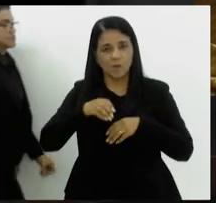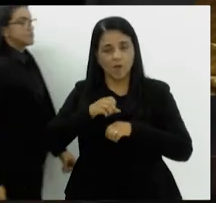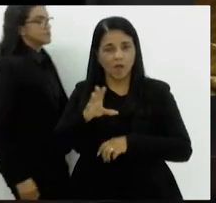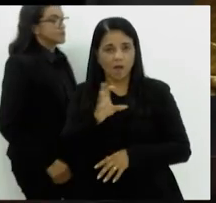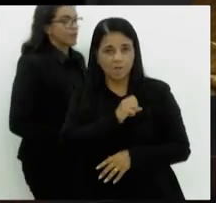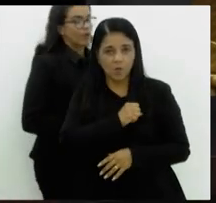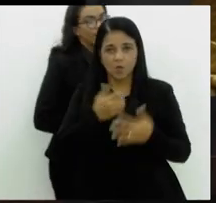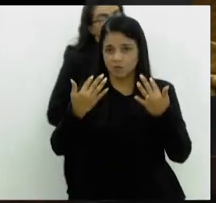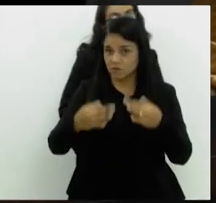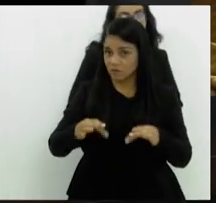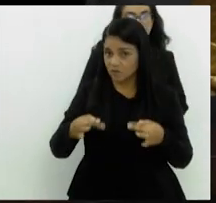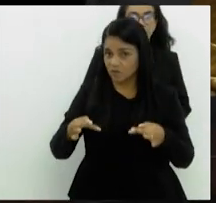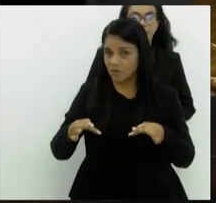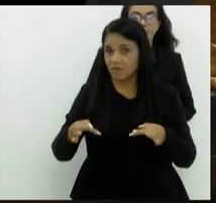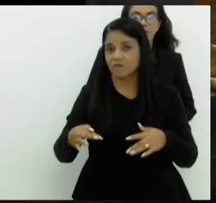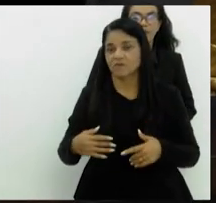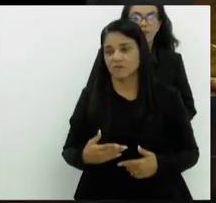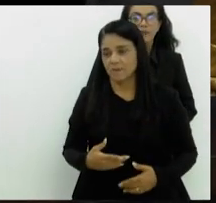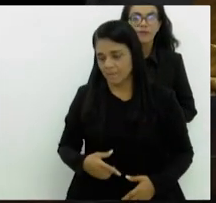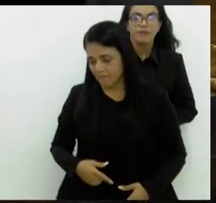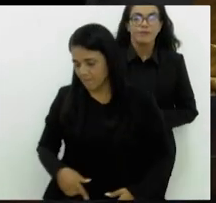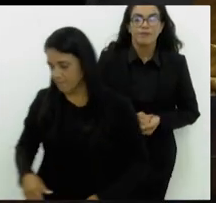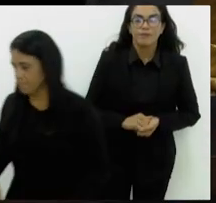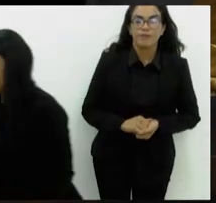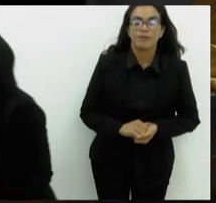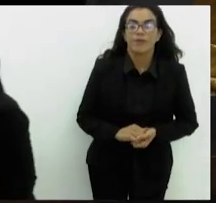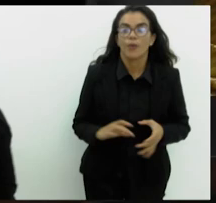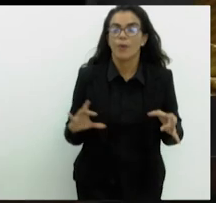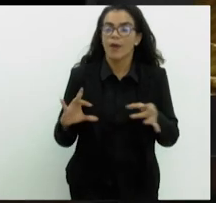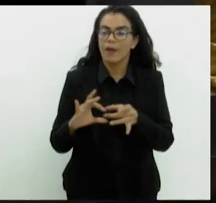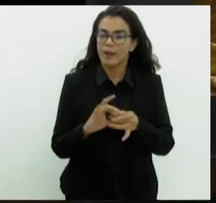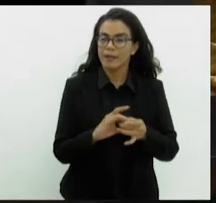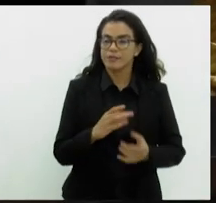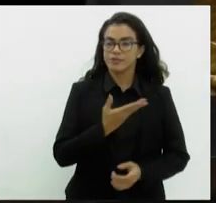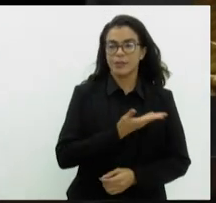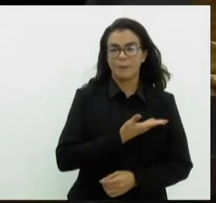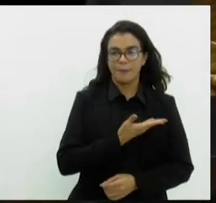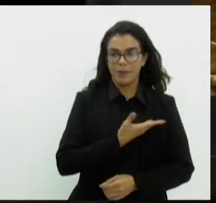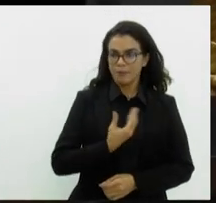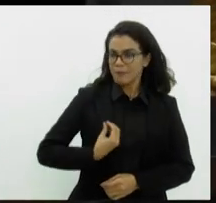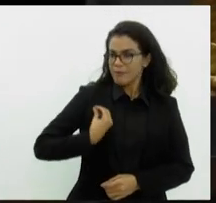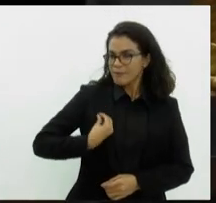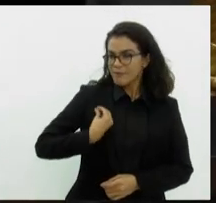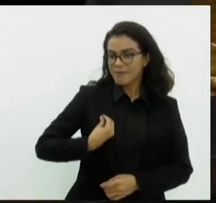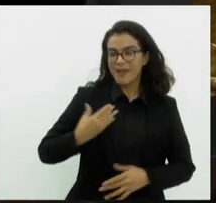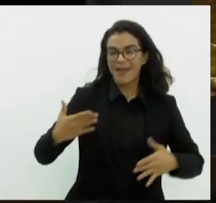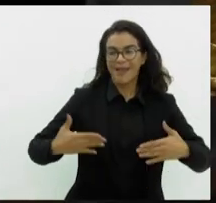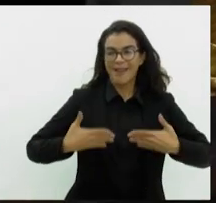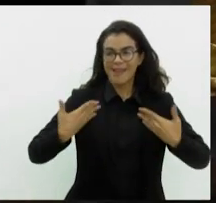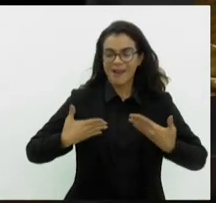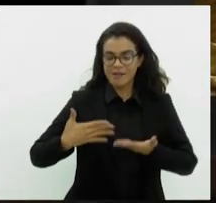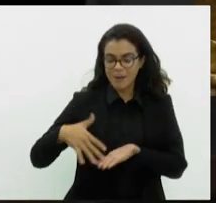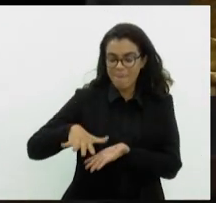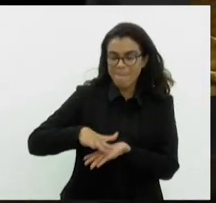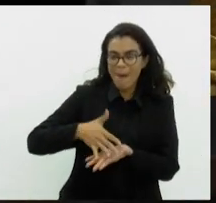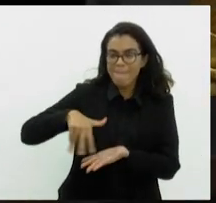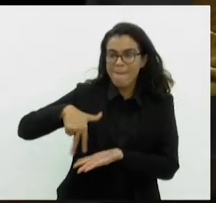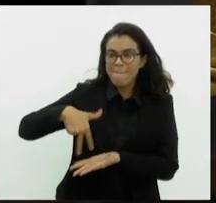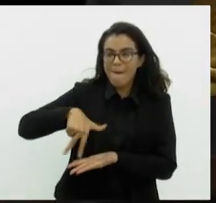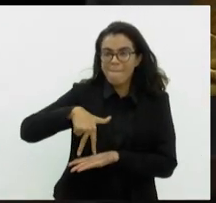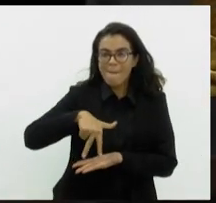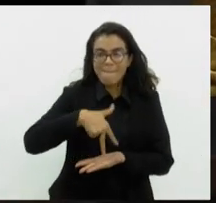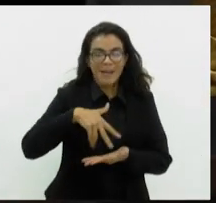dor. Formamos uma rede de amigos para vivenciar junto a alegria de sambar,